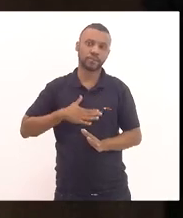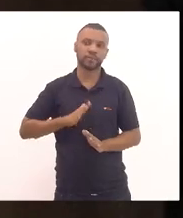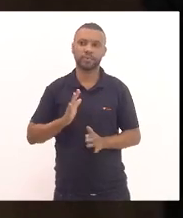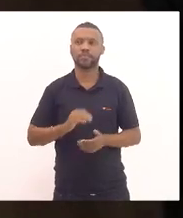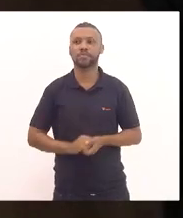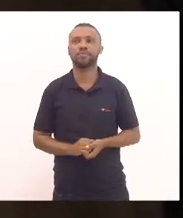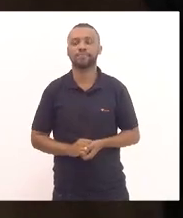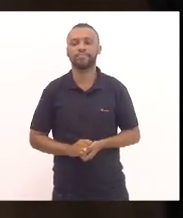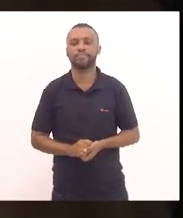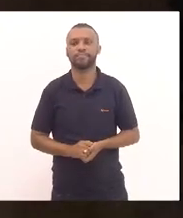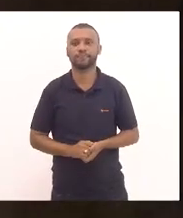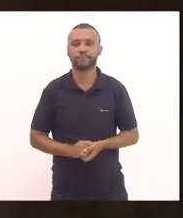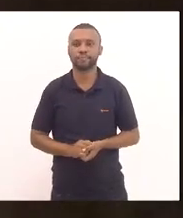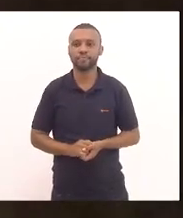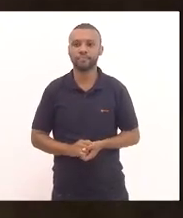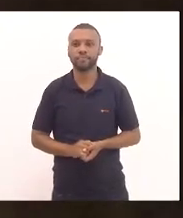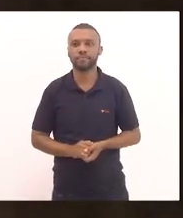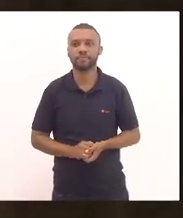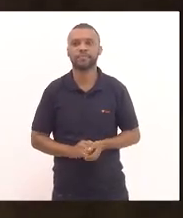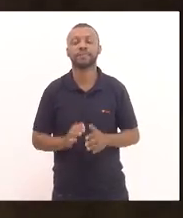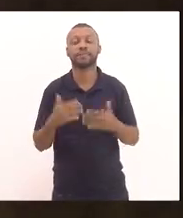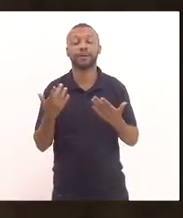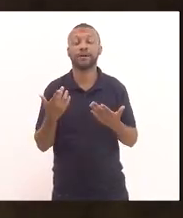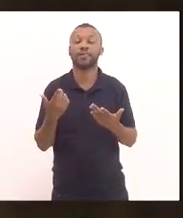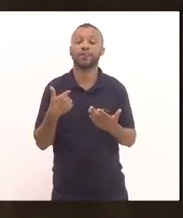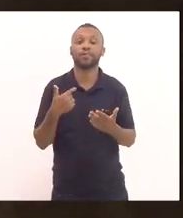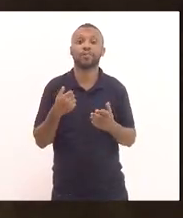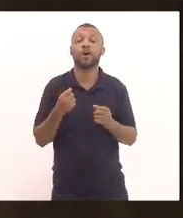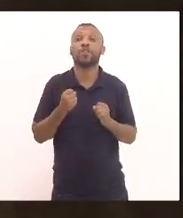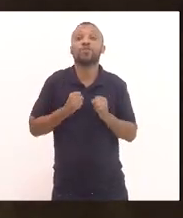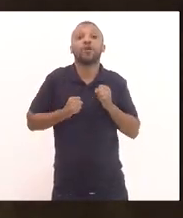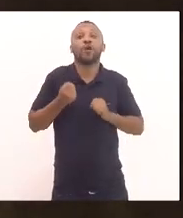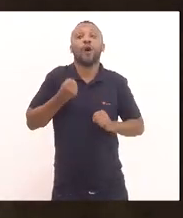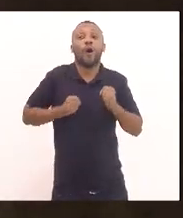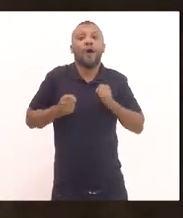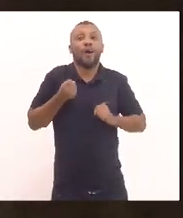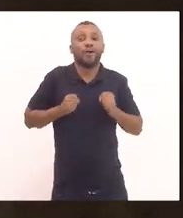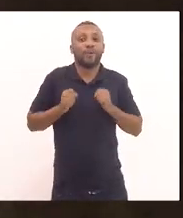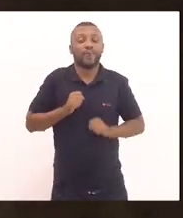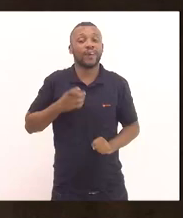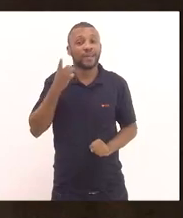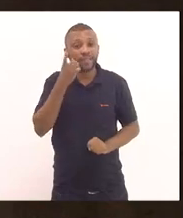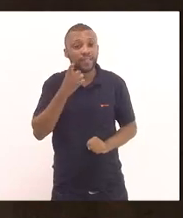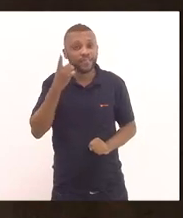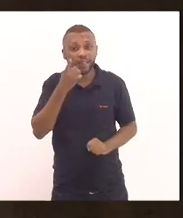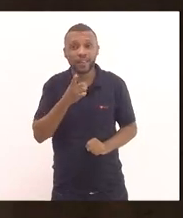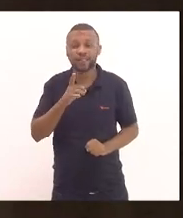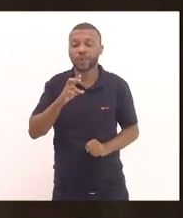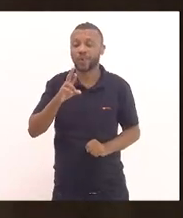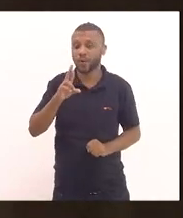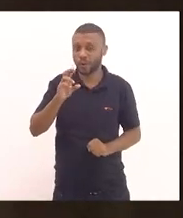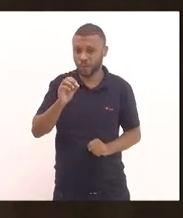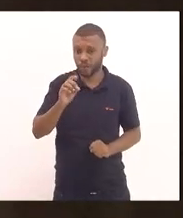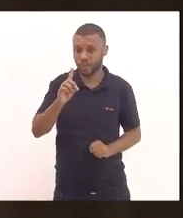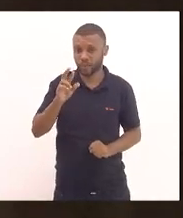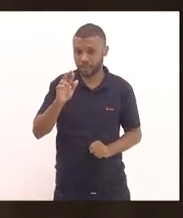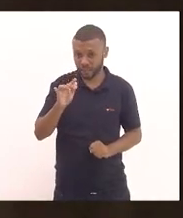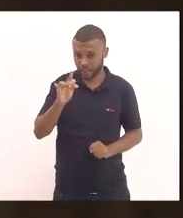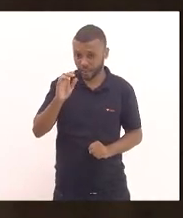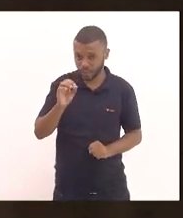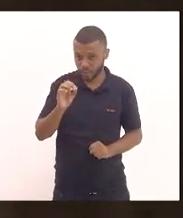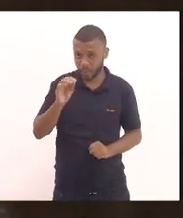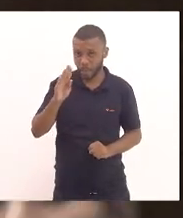presidente, eu estou doido para o deputado Rodrigo Bacelar